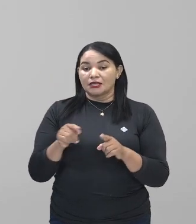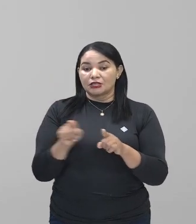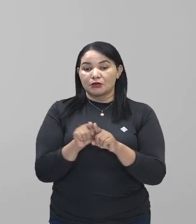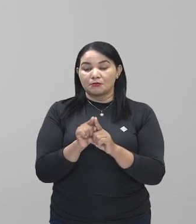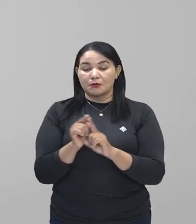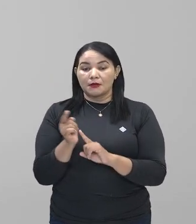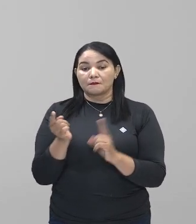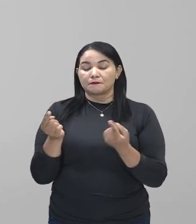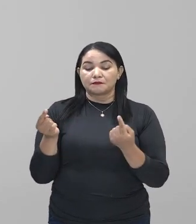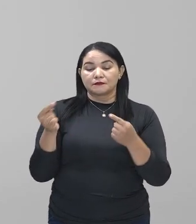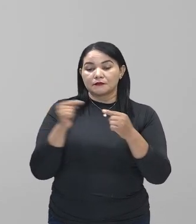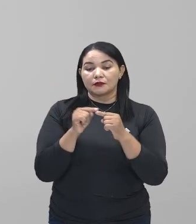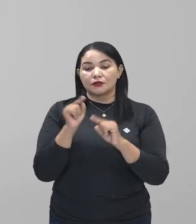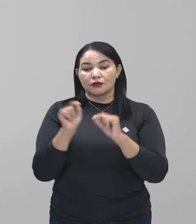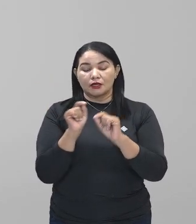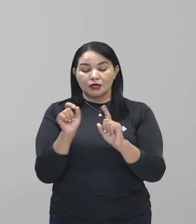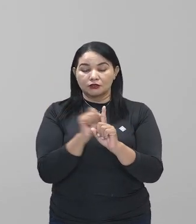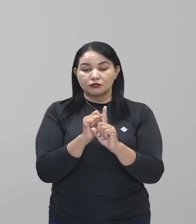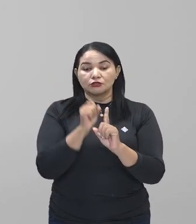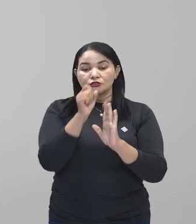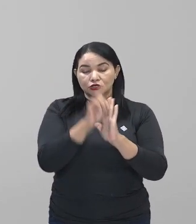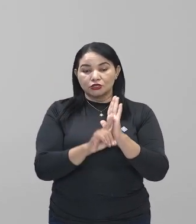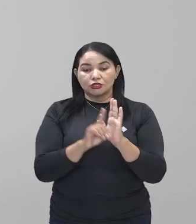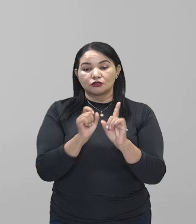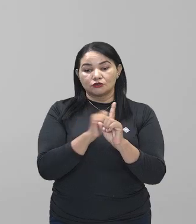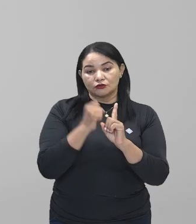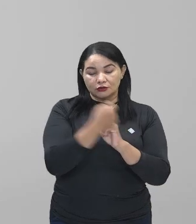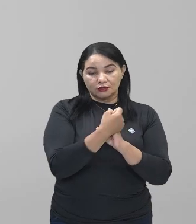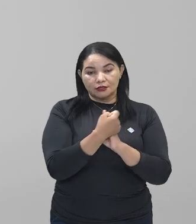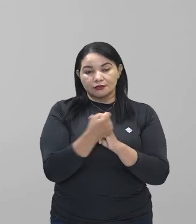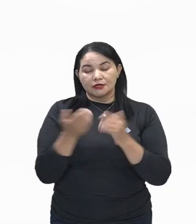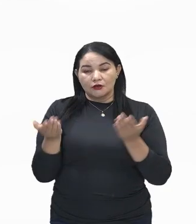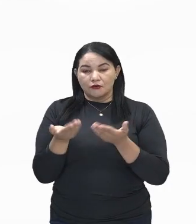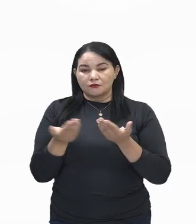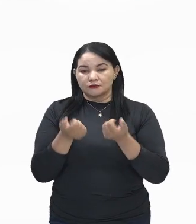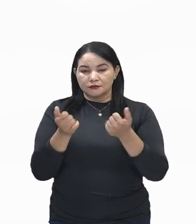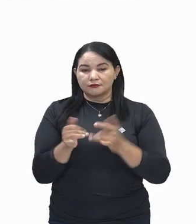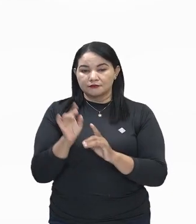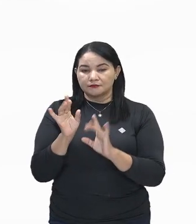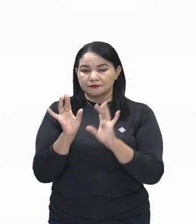nós vamos dar um enfoque agora para vocês. Acompanhe comigo aí.